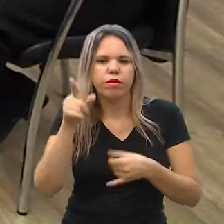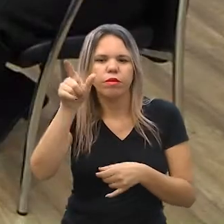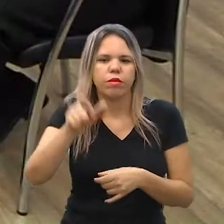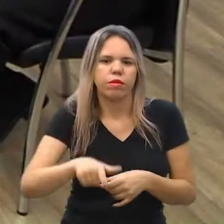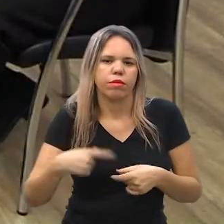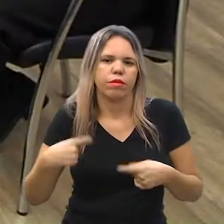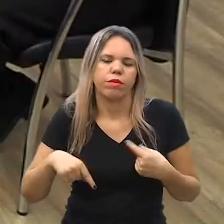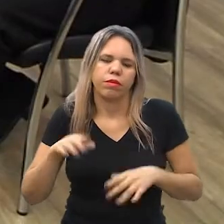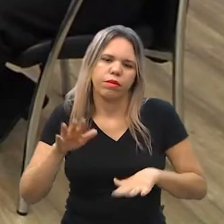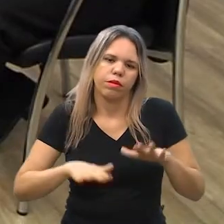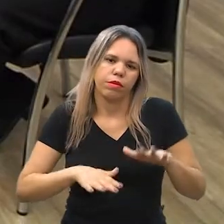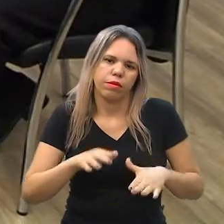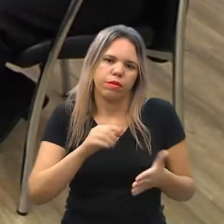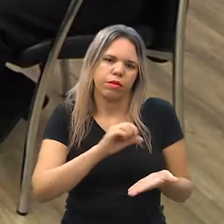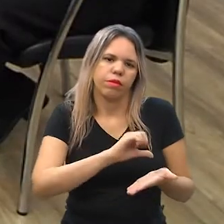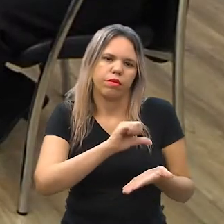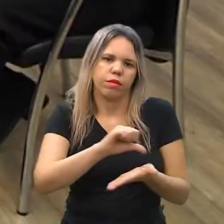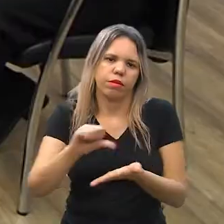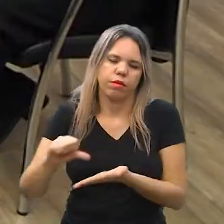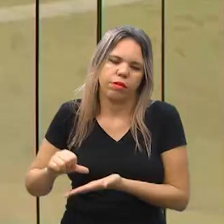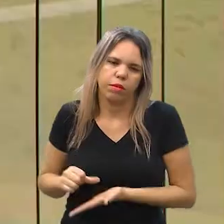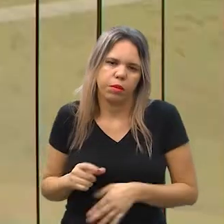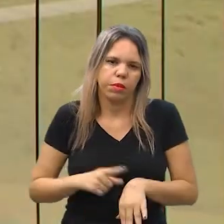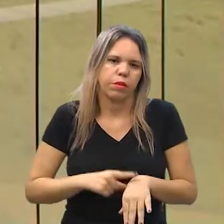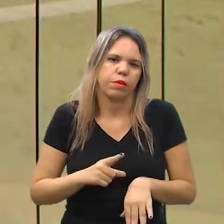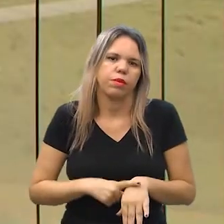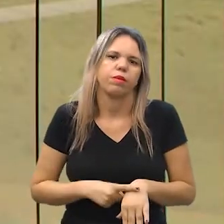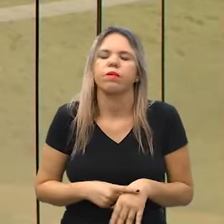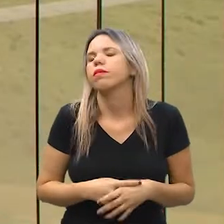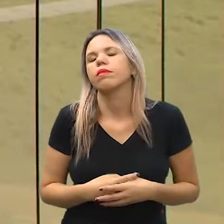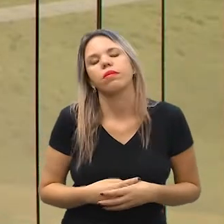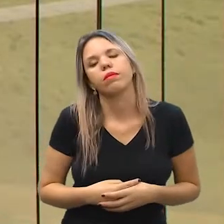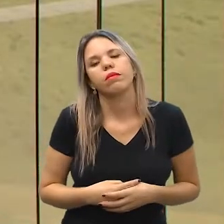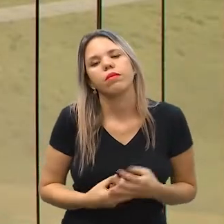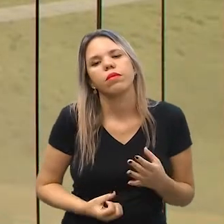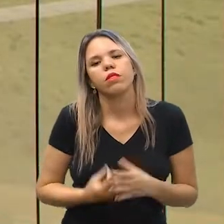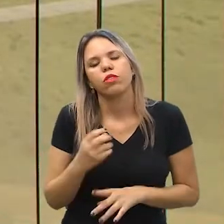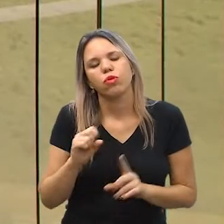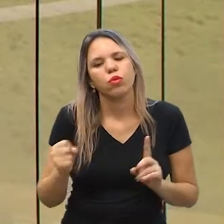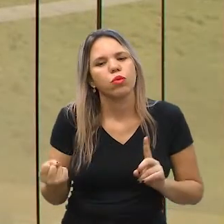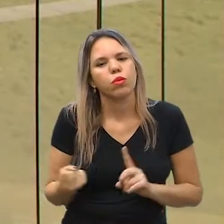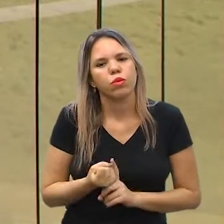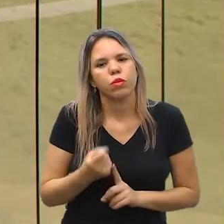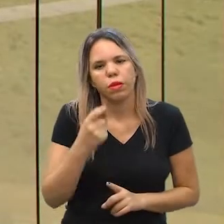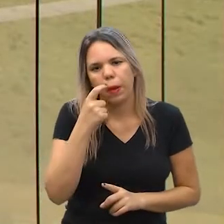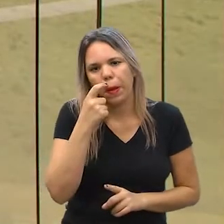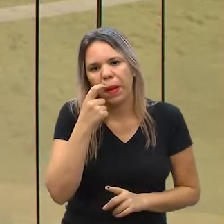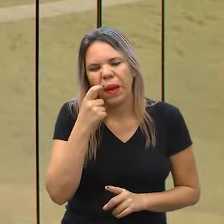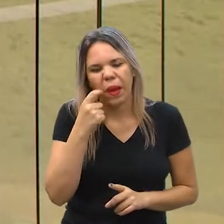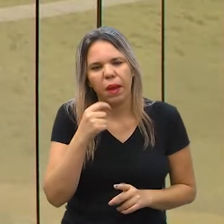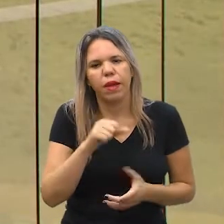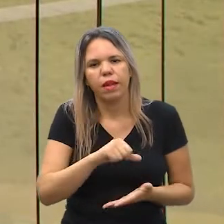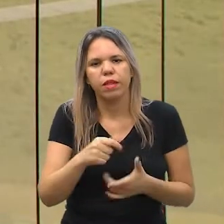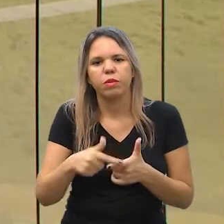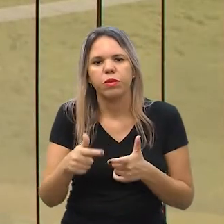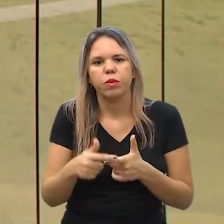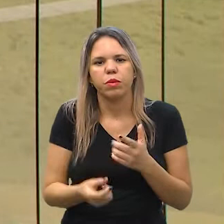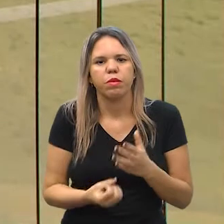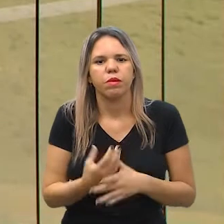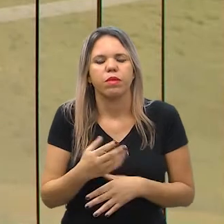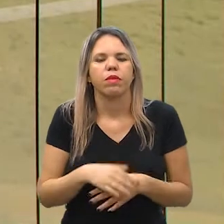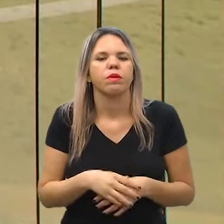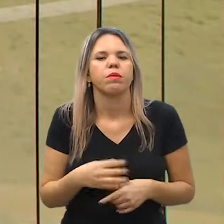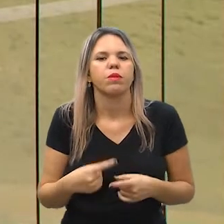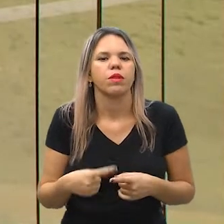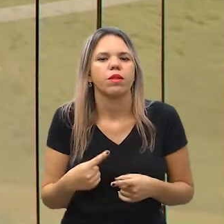recebe? Depende da região e depende do momento. Depende muito do momento social, da região, do